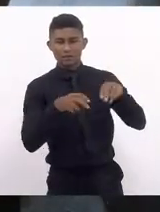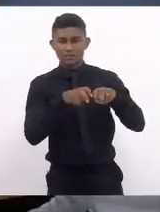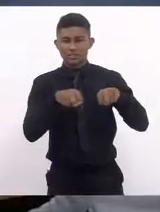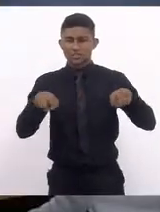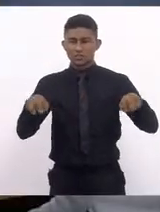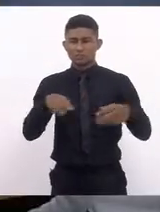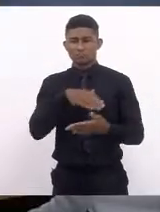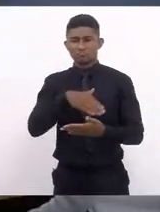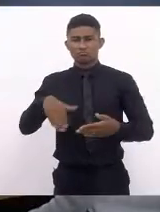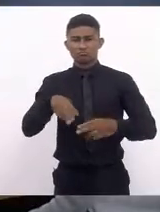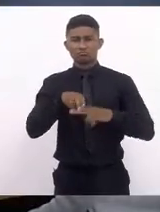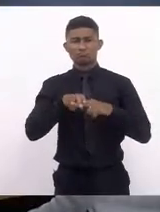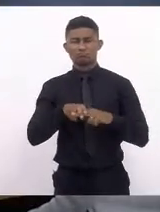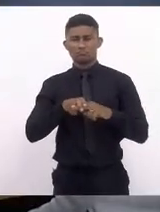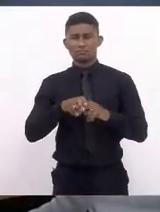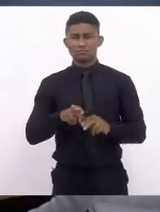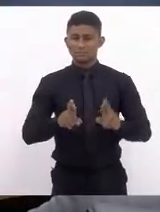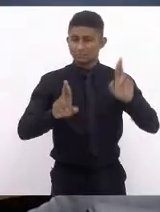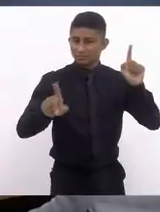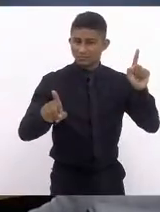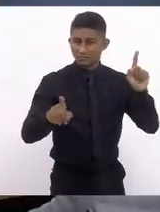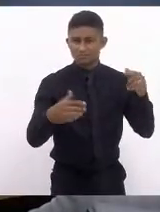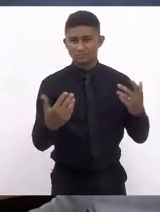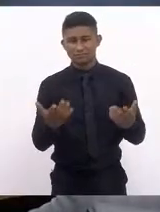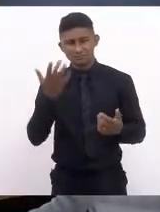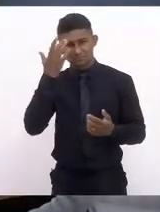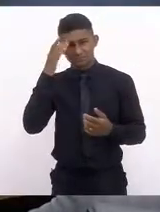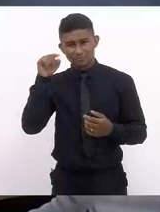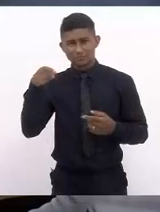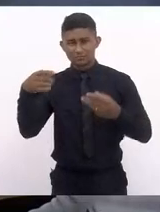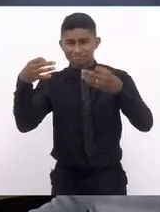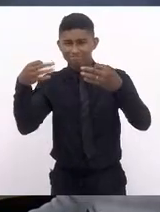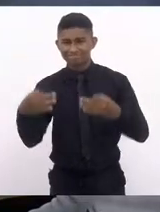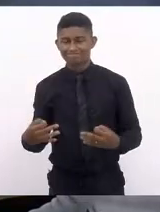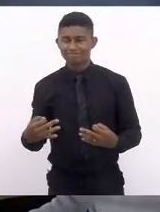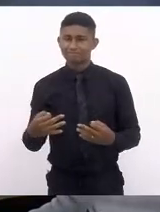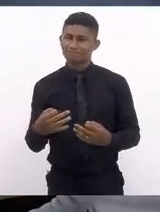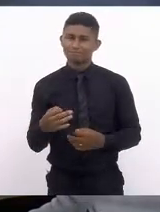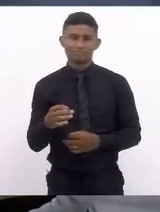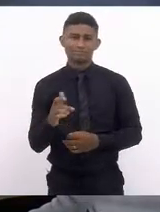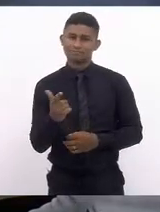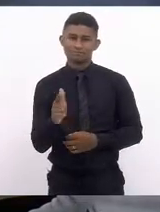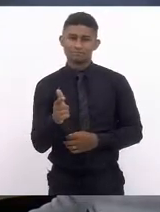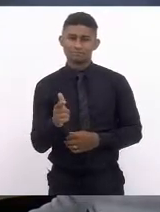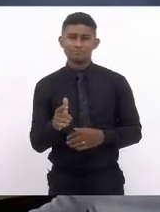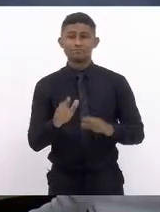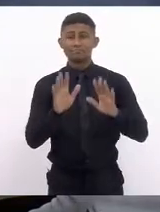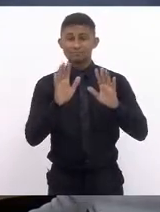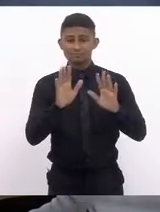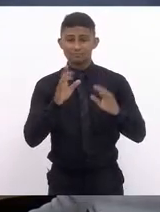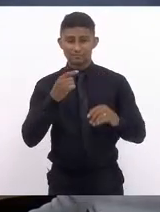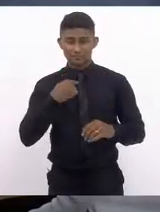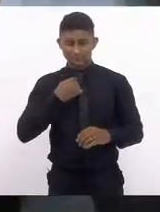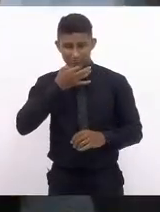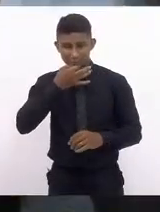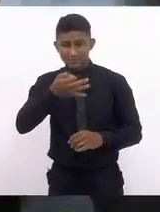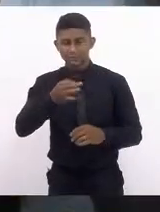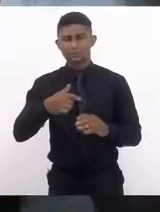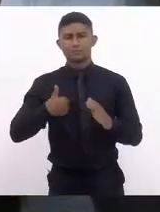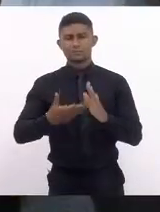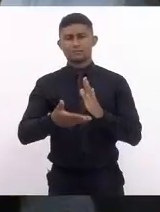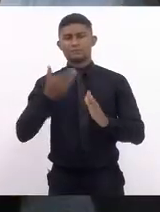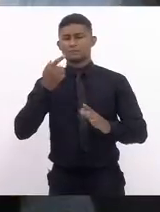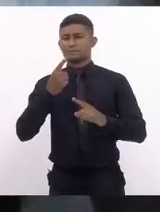e nós não estamos fazendo Justiça nem justeza mas eu vou retirar o meu destaque